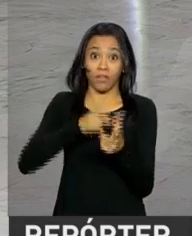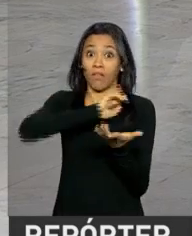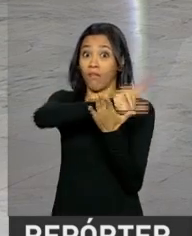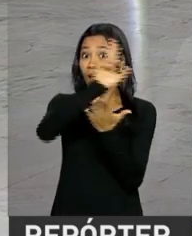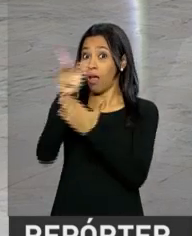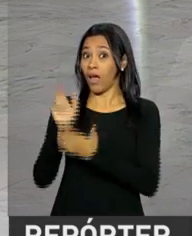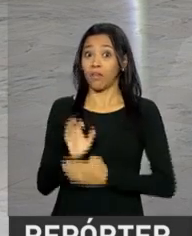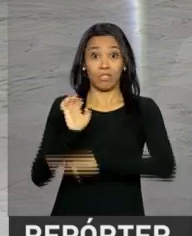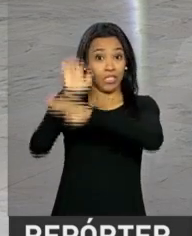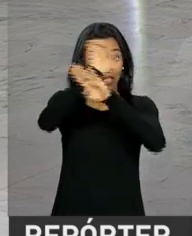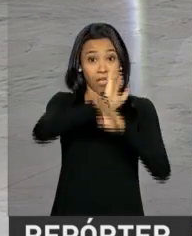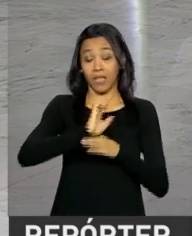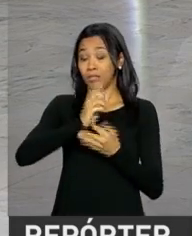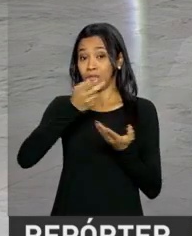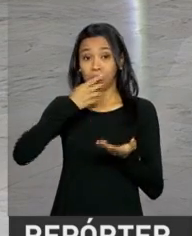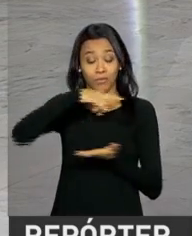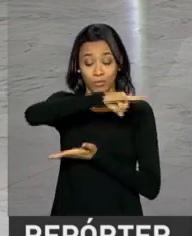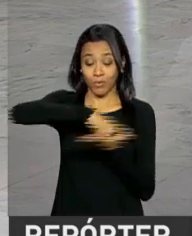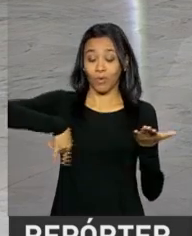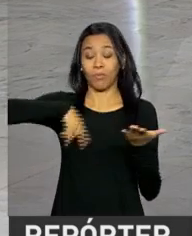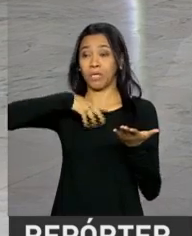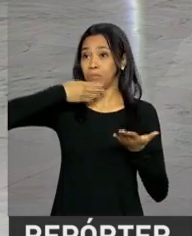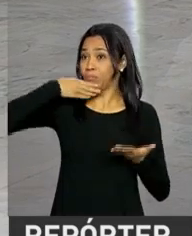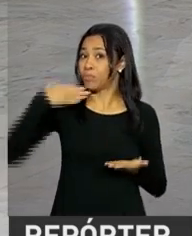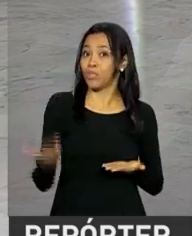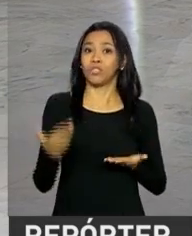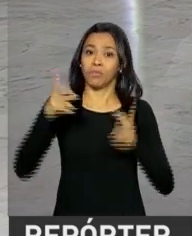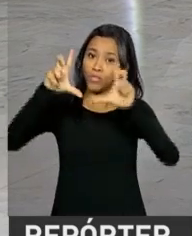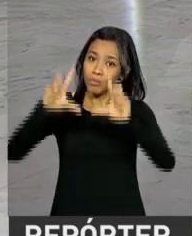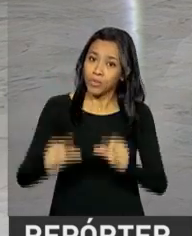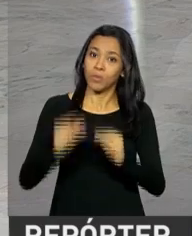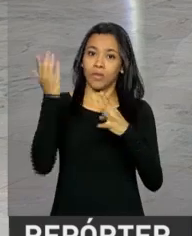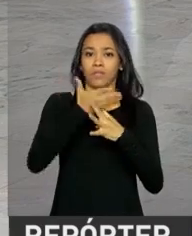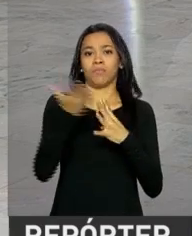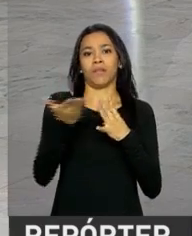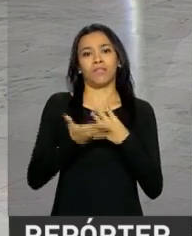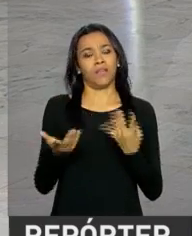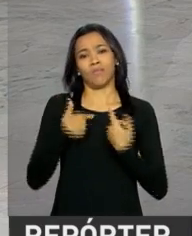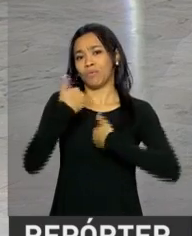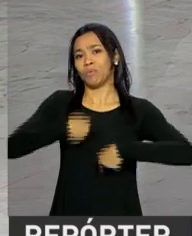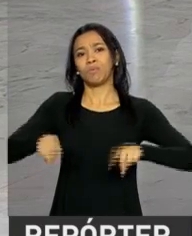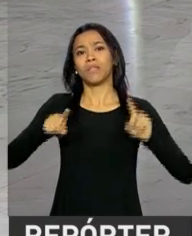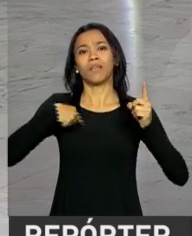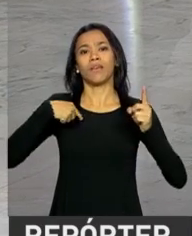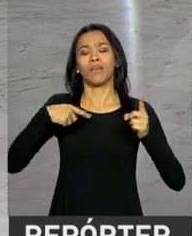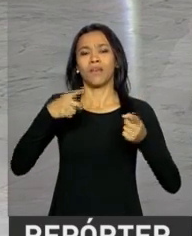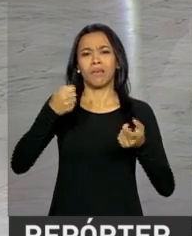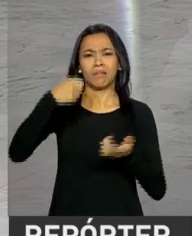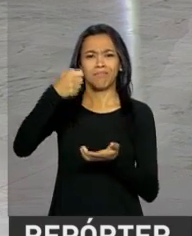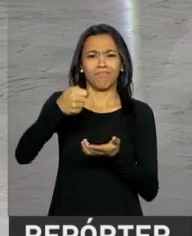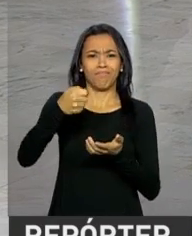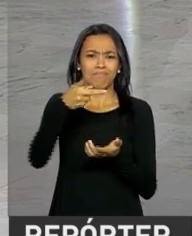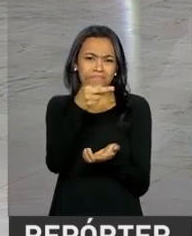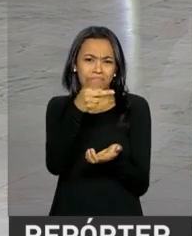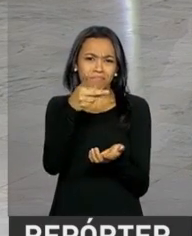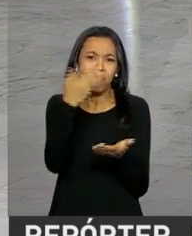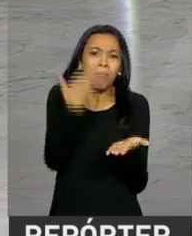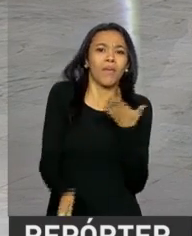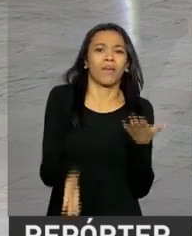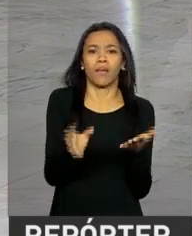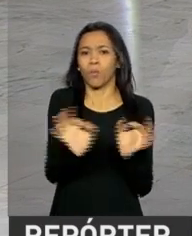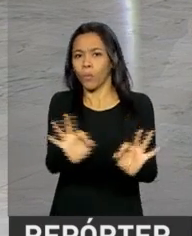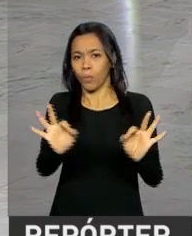com pedidos de liminar para pagar parcelas menores sem nenhuma sanção por parte da União, pois no ano passado diversos